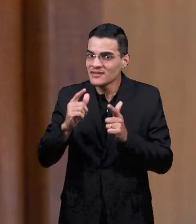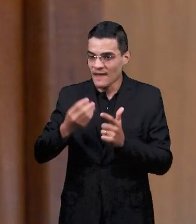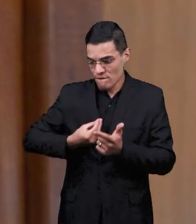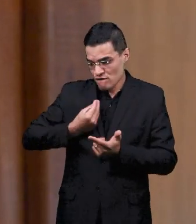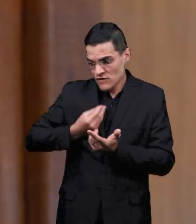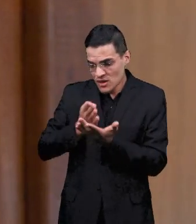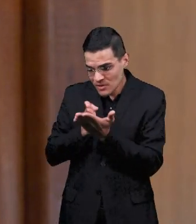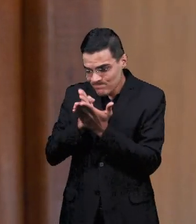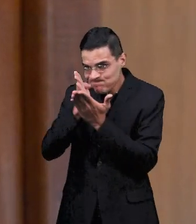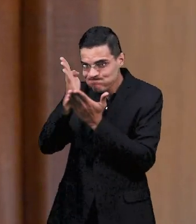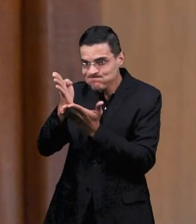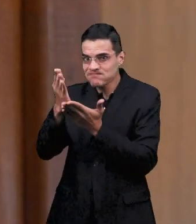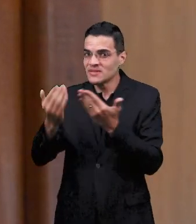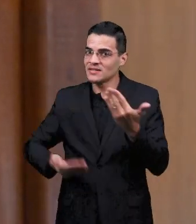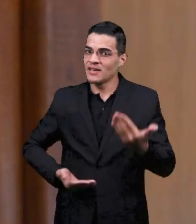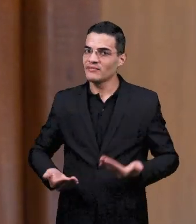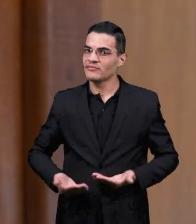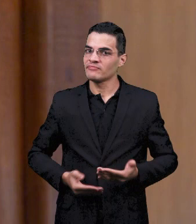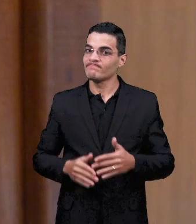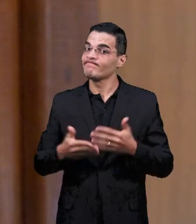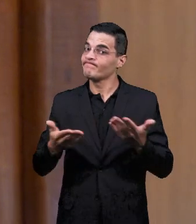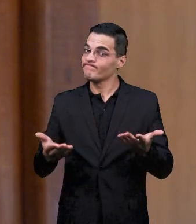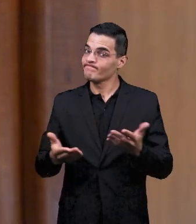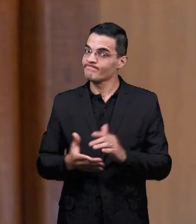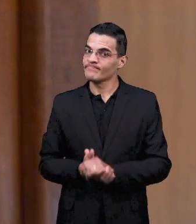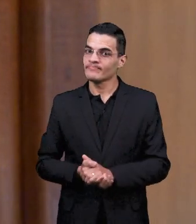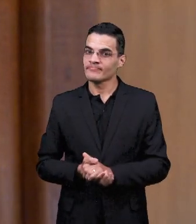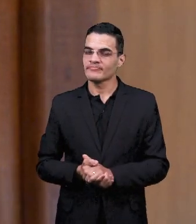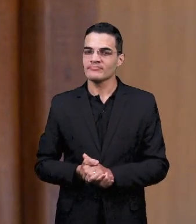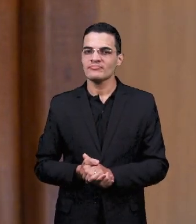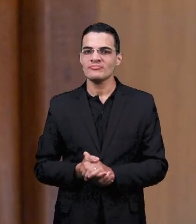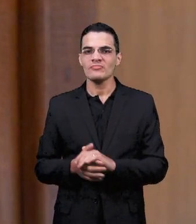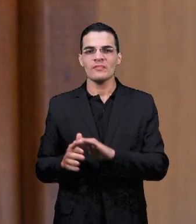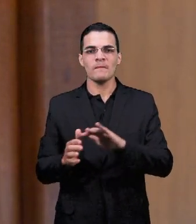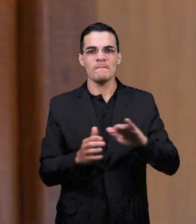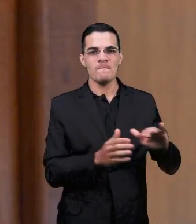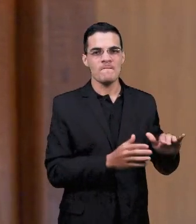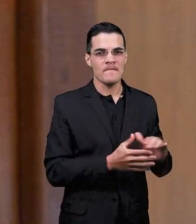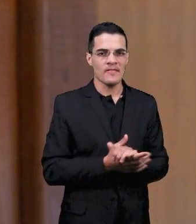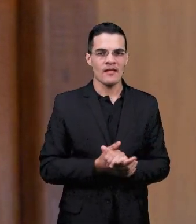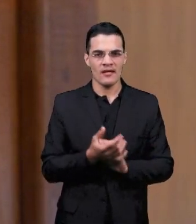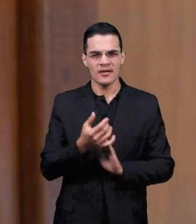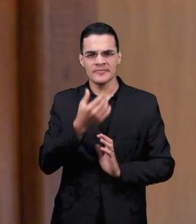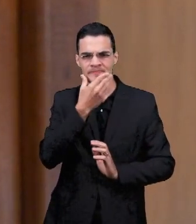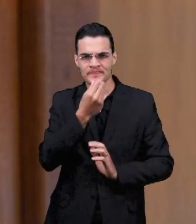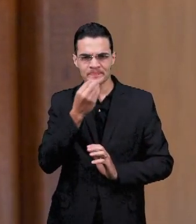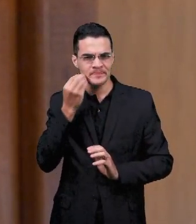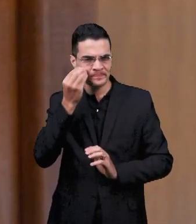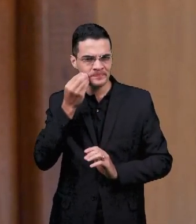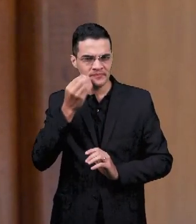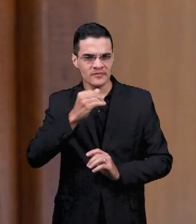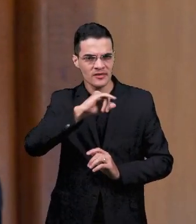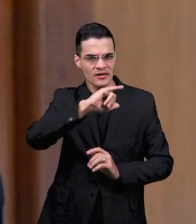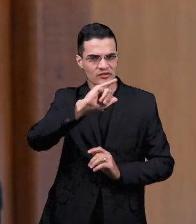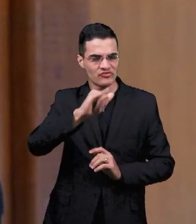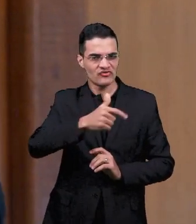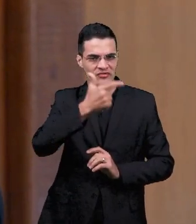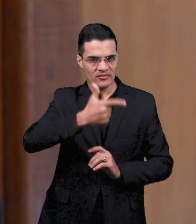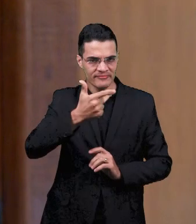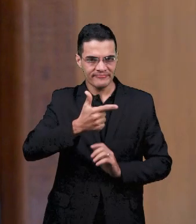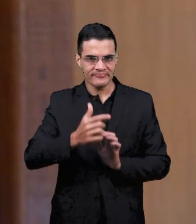o patriarca Jacó, quando esteve em Betel e teve aquele sonho e aquela